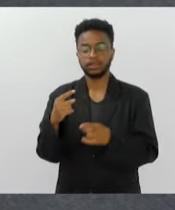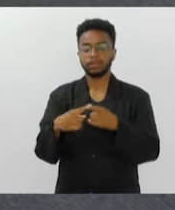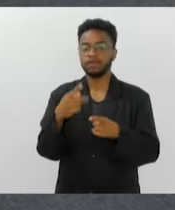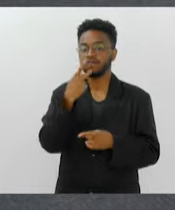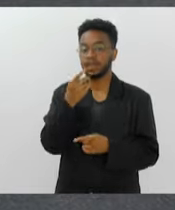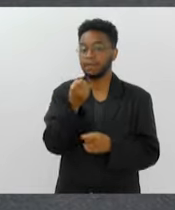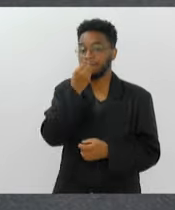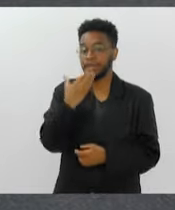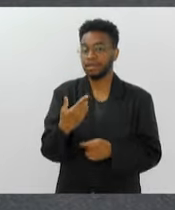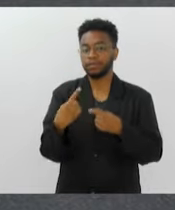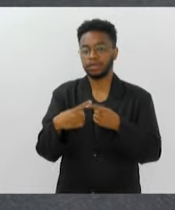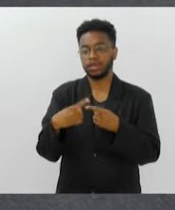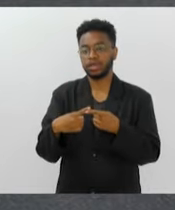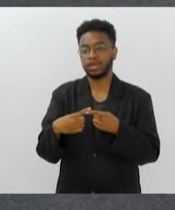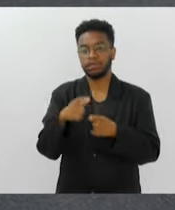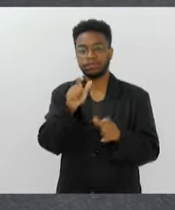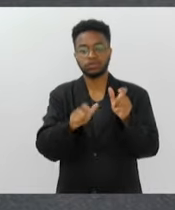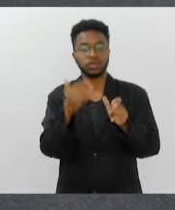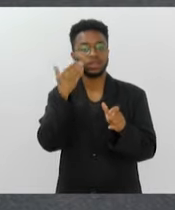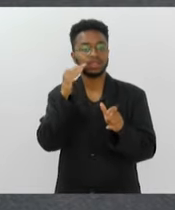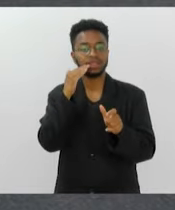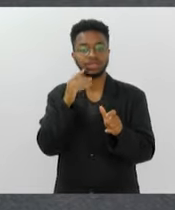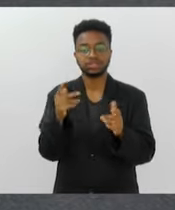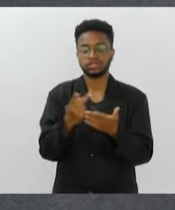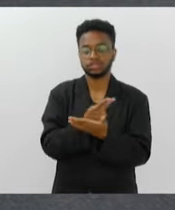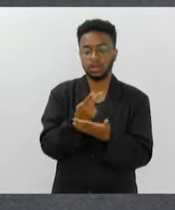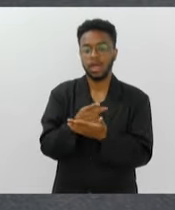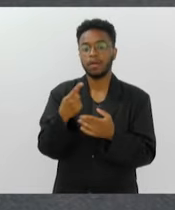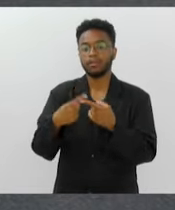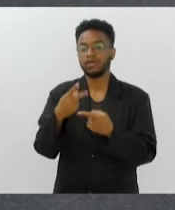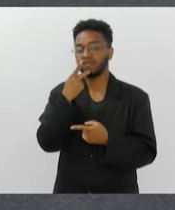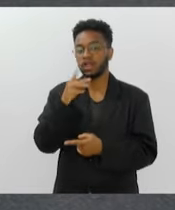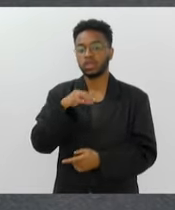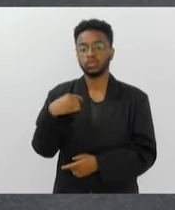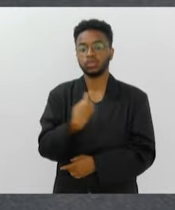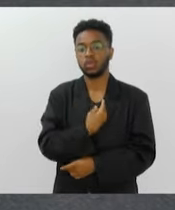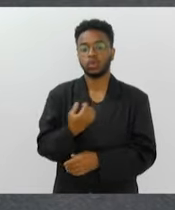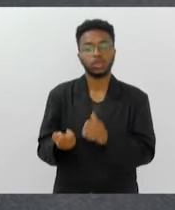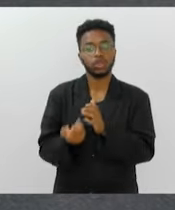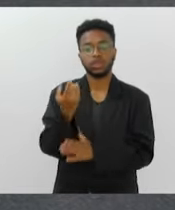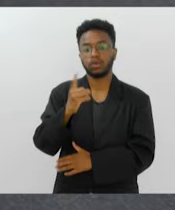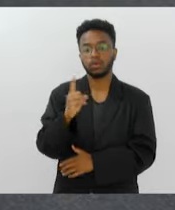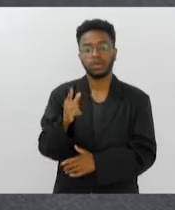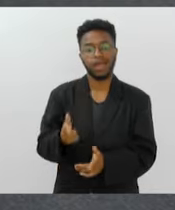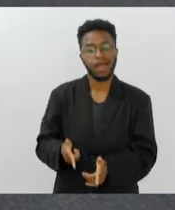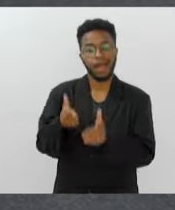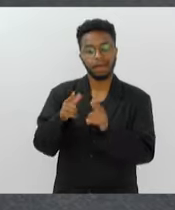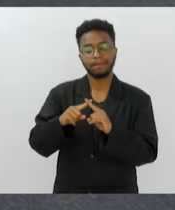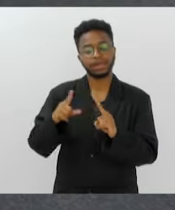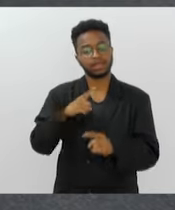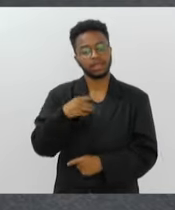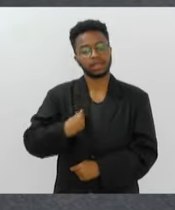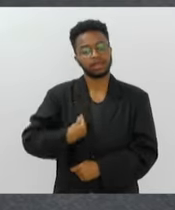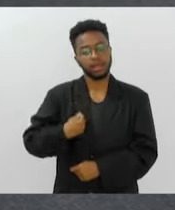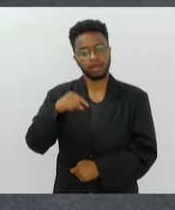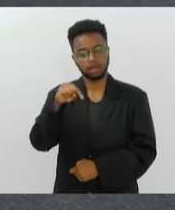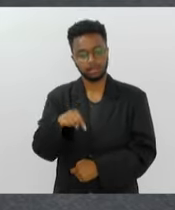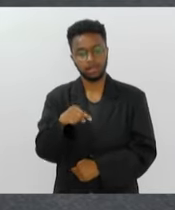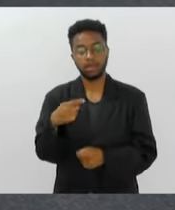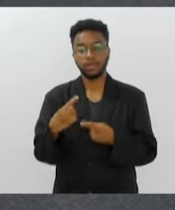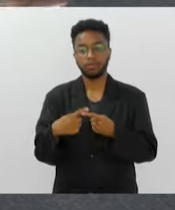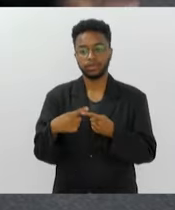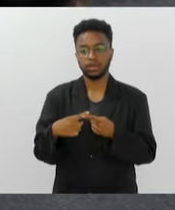interpretado quando ele falou a questão das armas que nós não produzimos certos tipo de armas que aqui estão E aí ele falou dos Estados